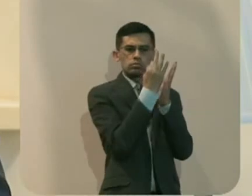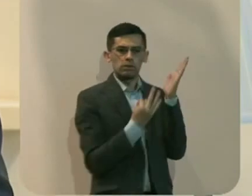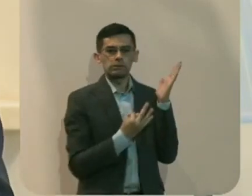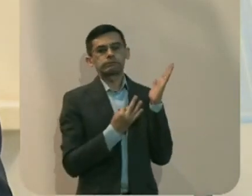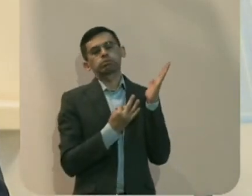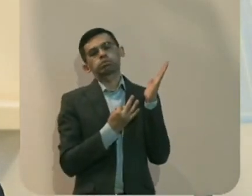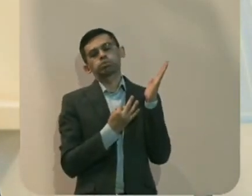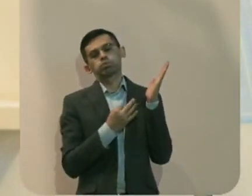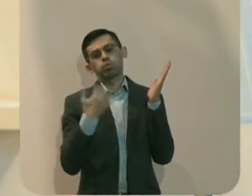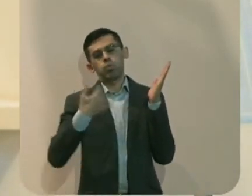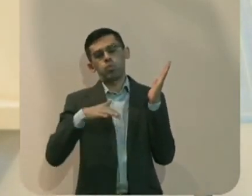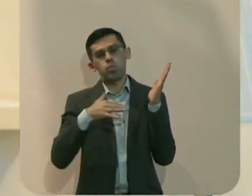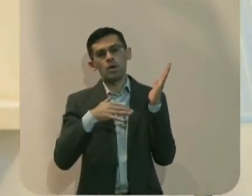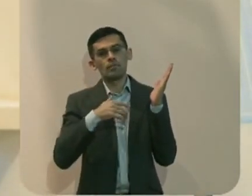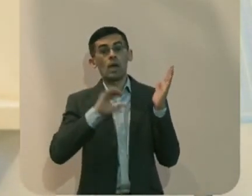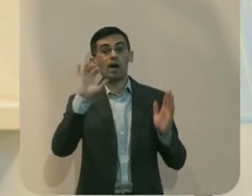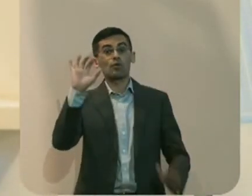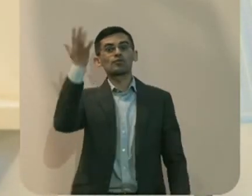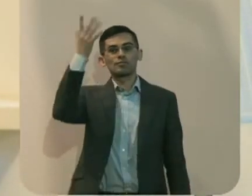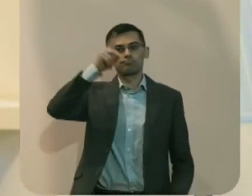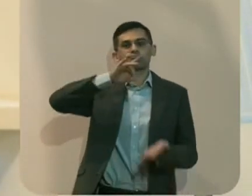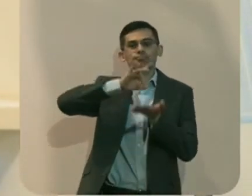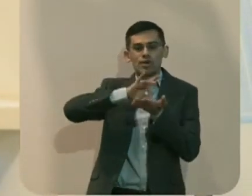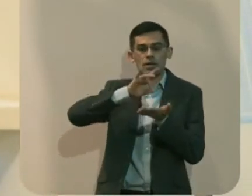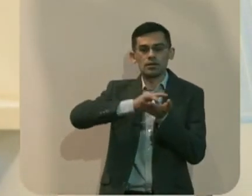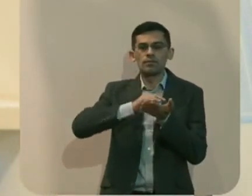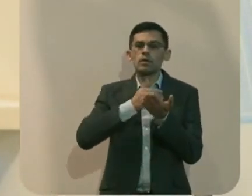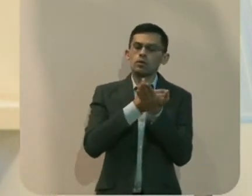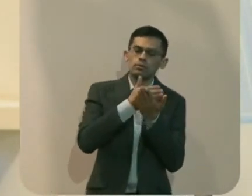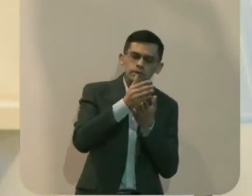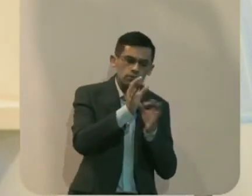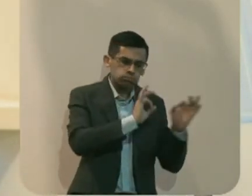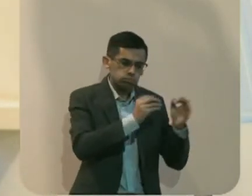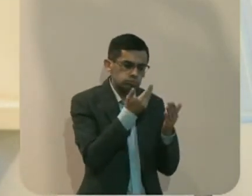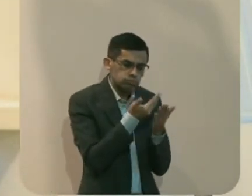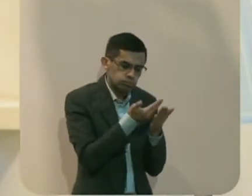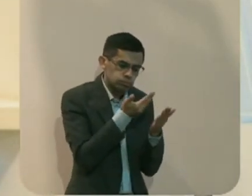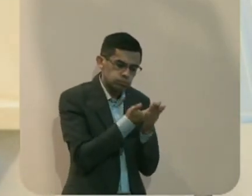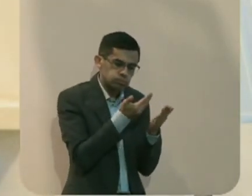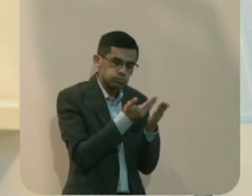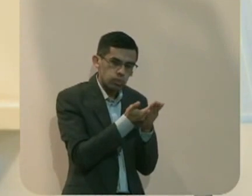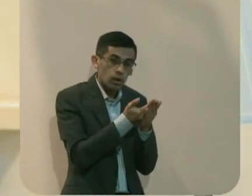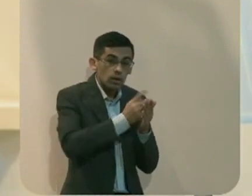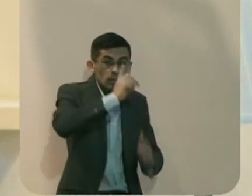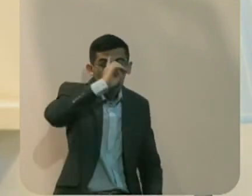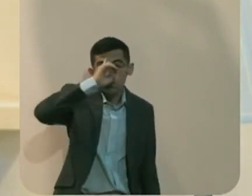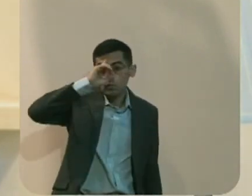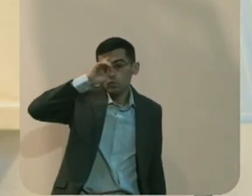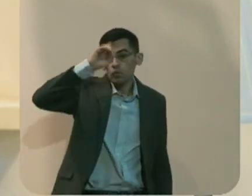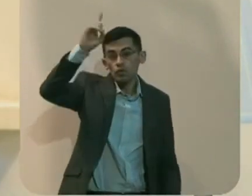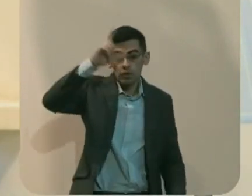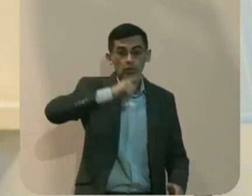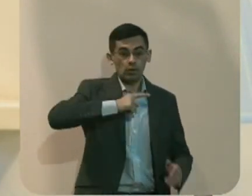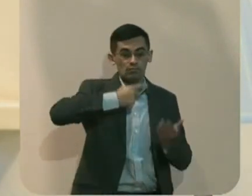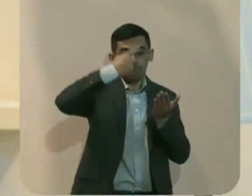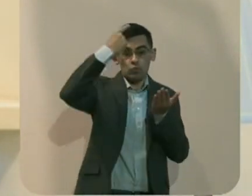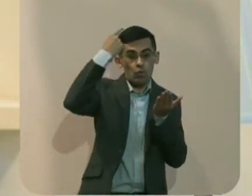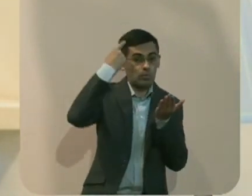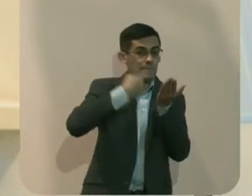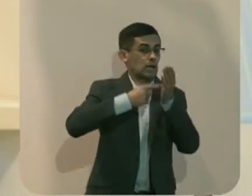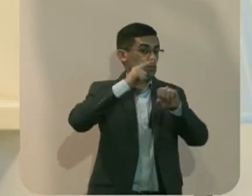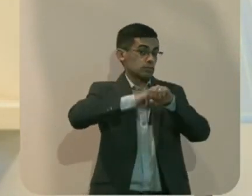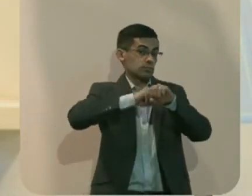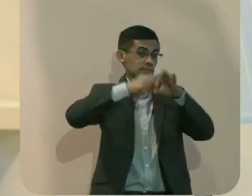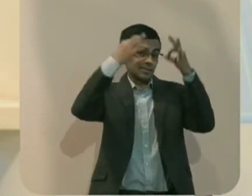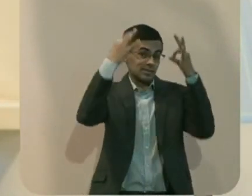semana, e aconteceu exatamente isso. Eu comecei a preparar o sermão e o dia que eu tenho lá marcado, o horário que